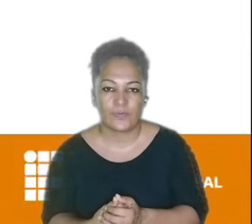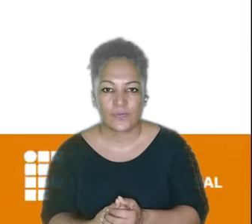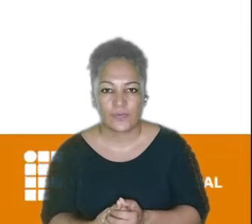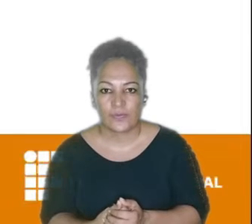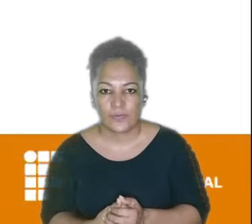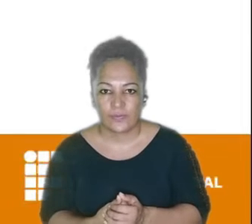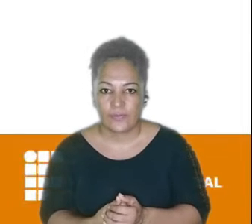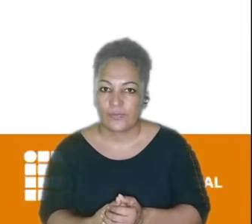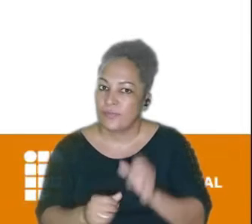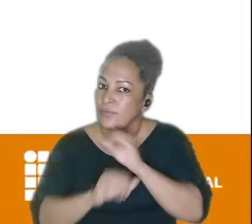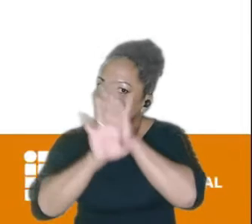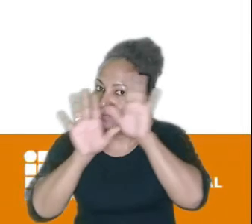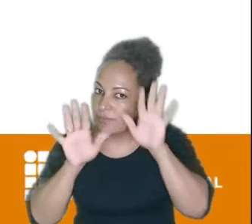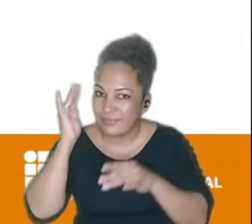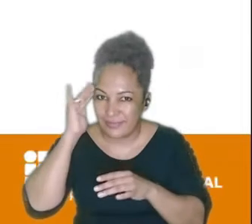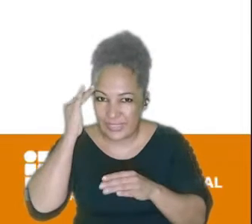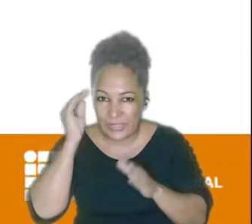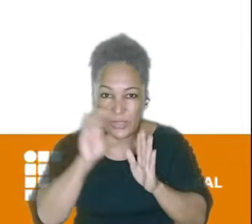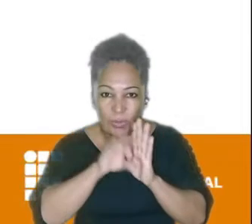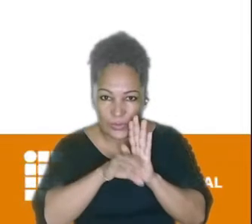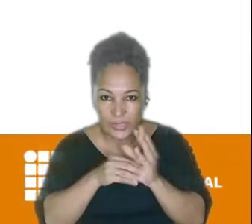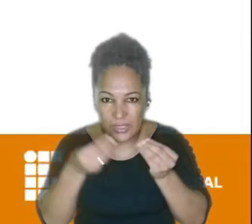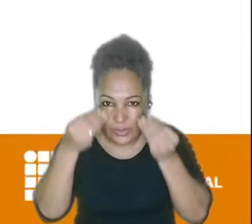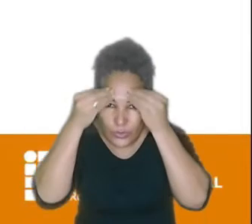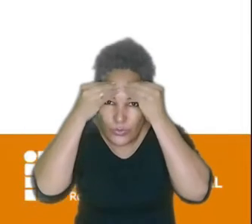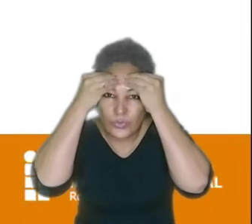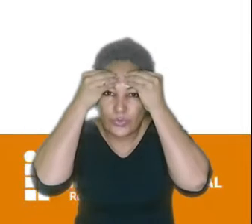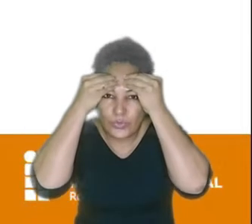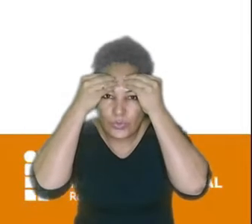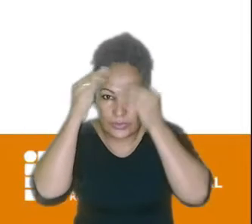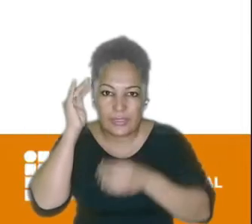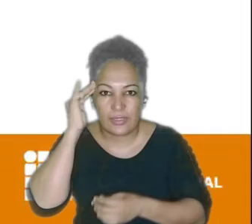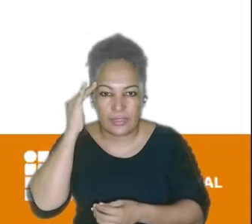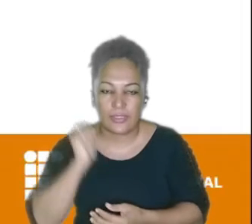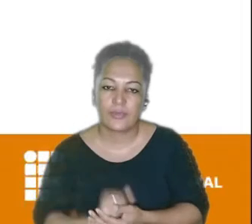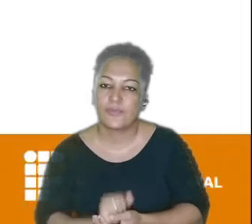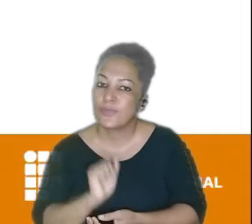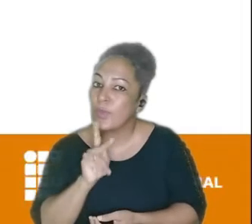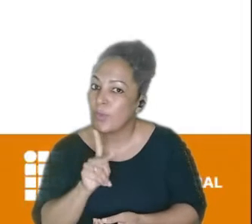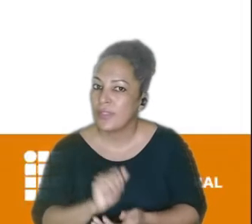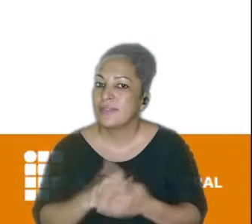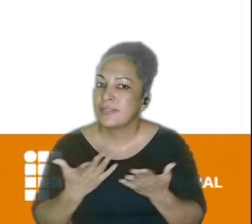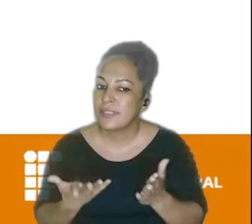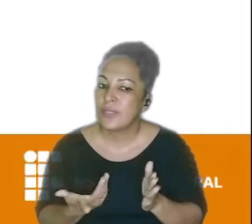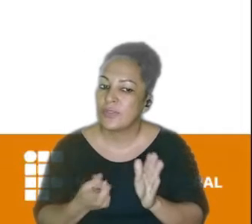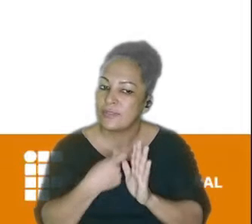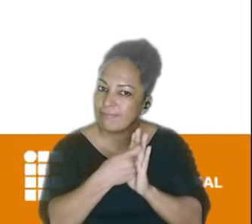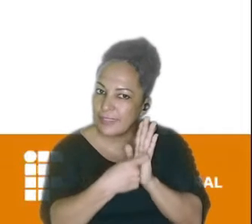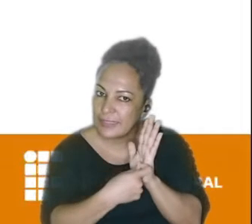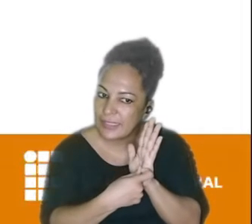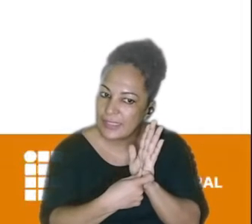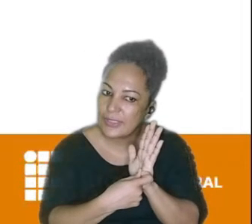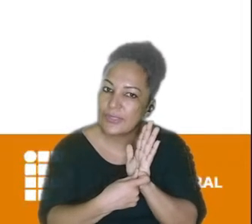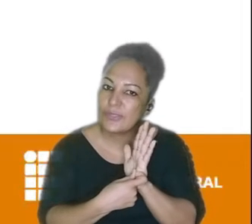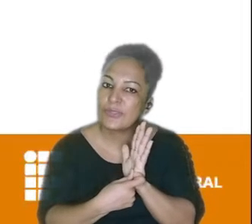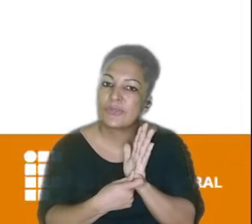objeto. Está claro esse conceito aí? Entrou na cabecinha? Redundância de dados, está claro? Então tá. Está escrito na